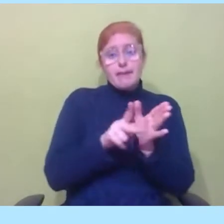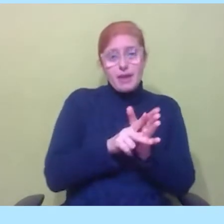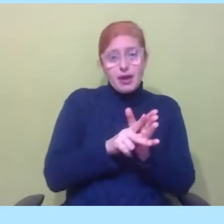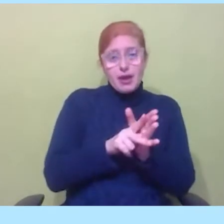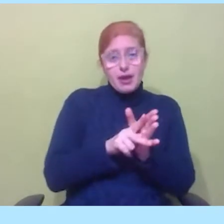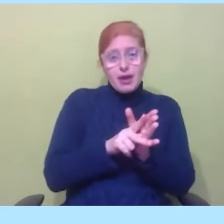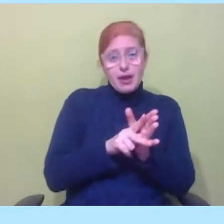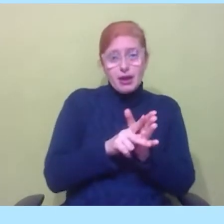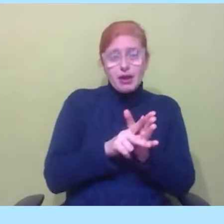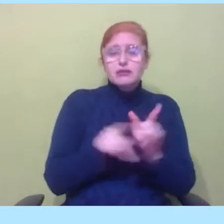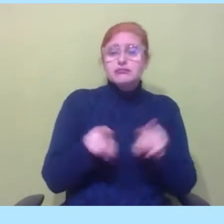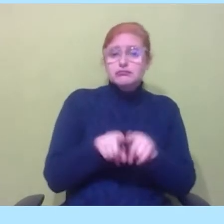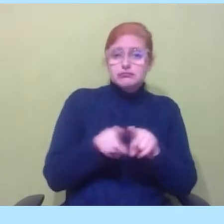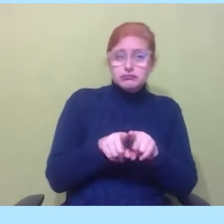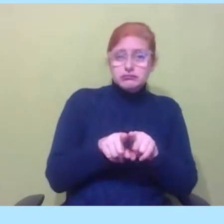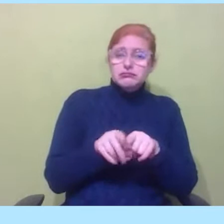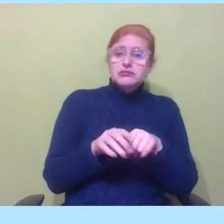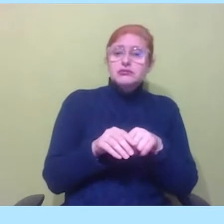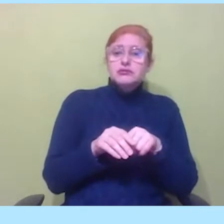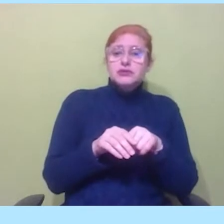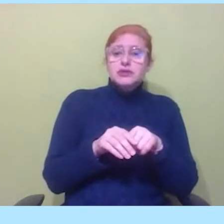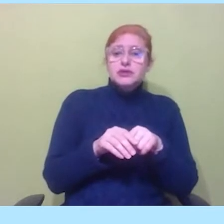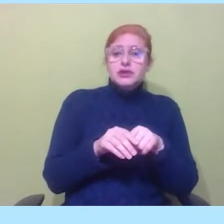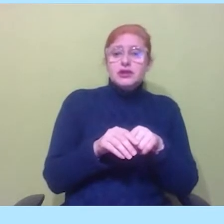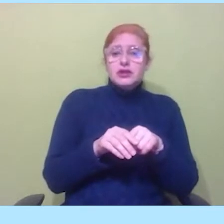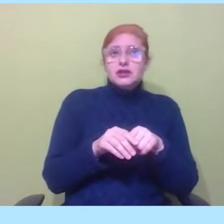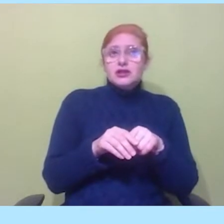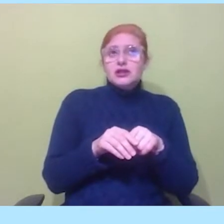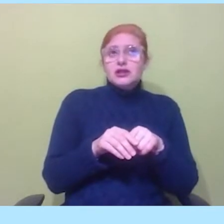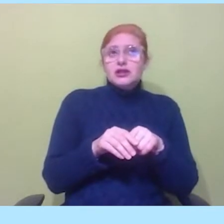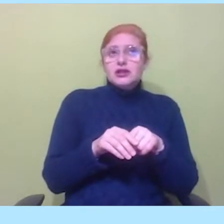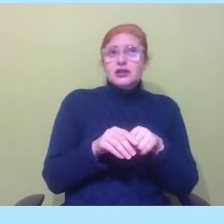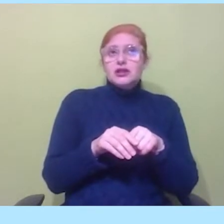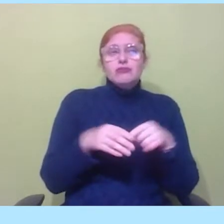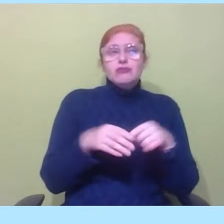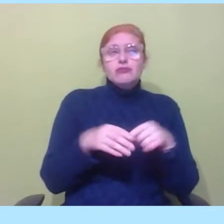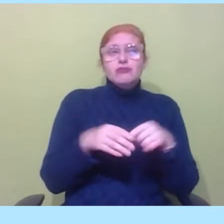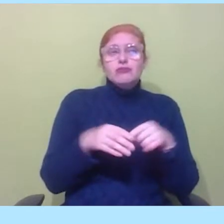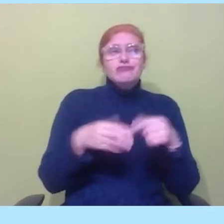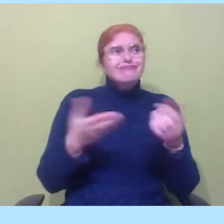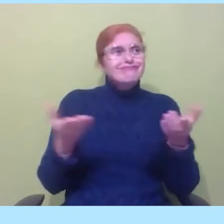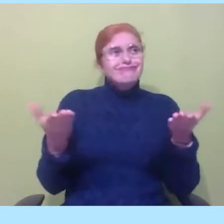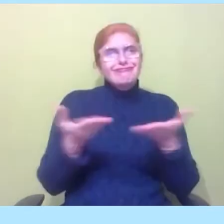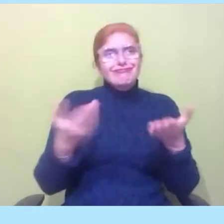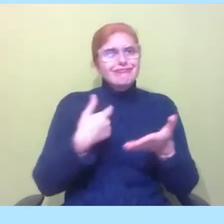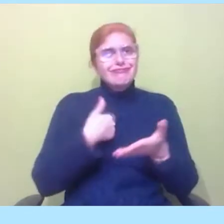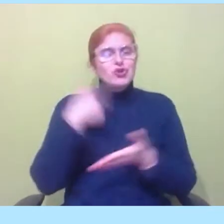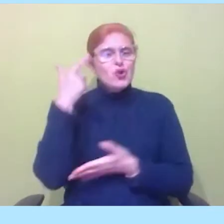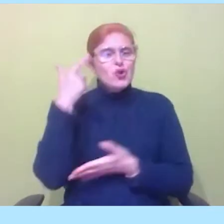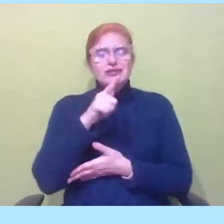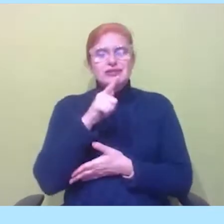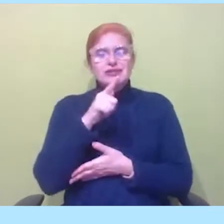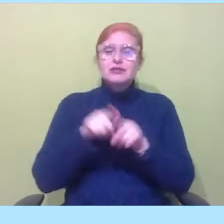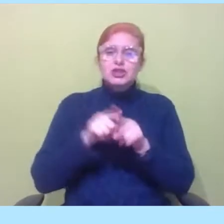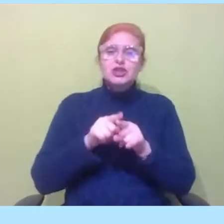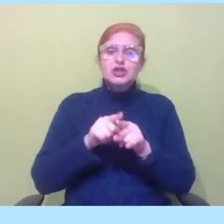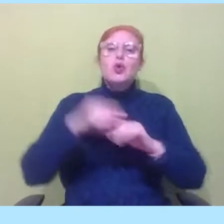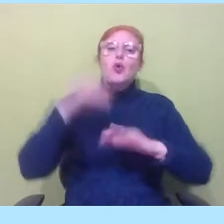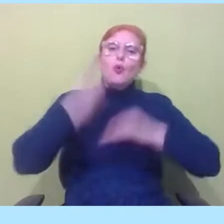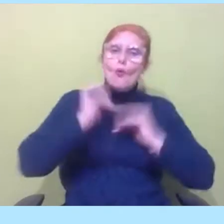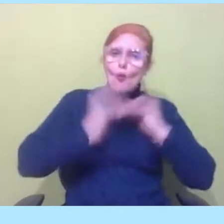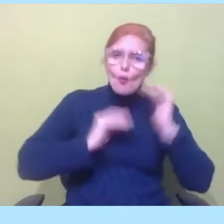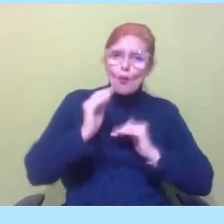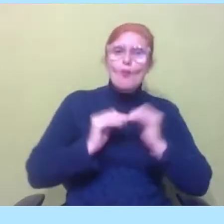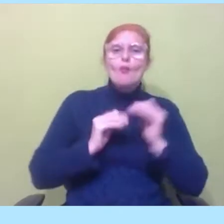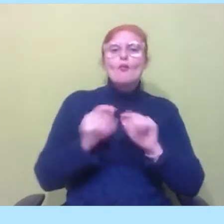Eu agora só consigo, ainda estou elaborando isso também, então eu acho que talvez as Fernandas, né, tanto Nanda quanto